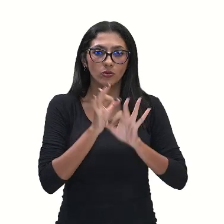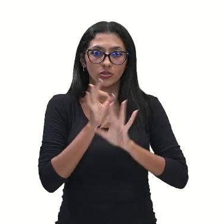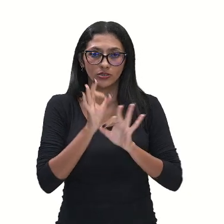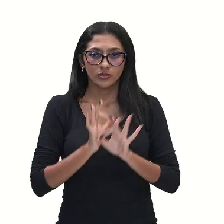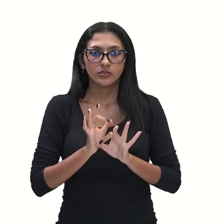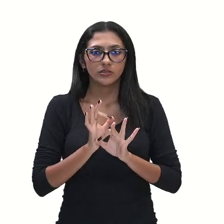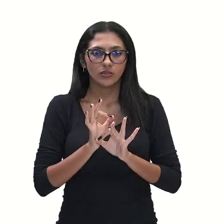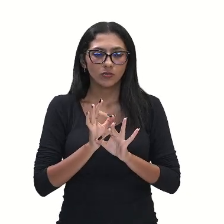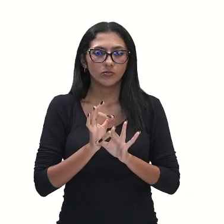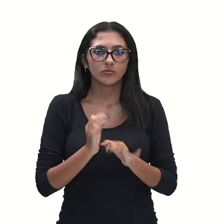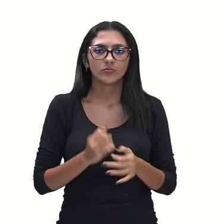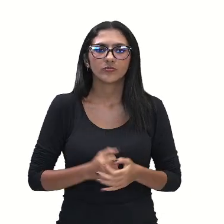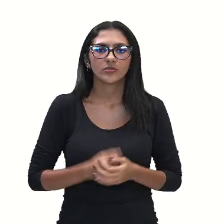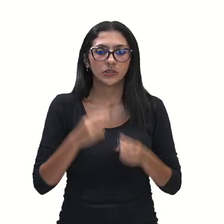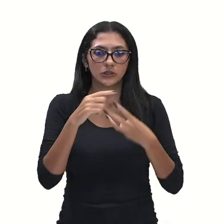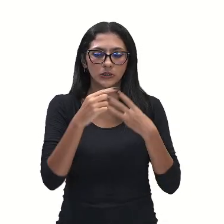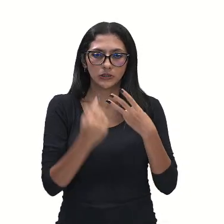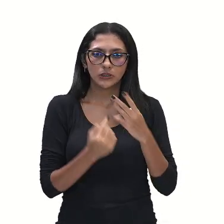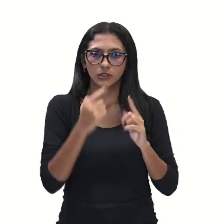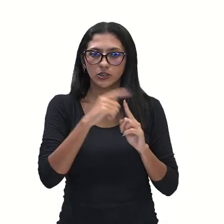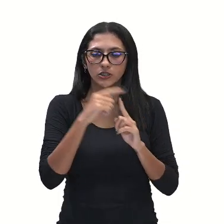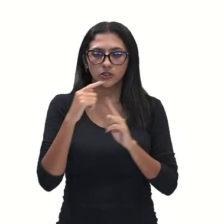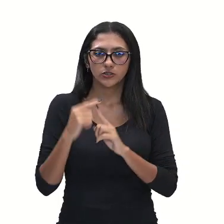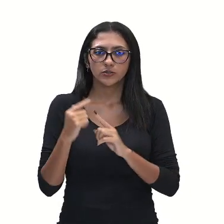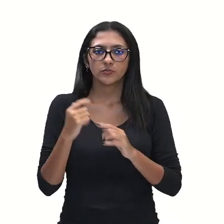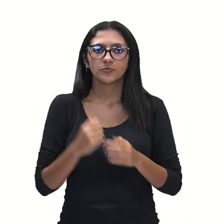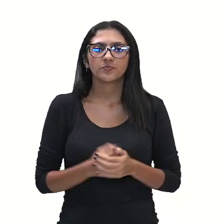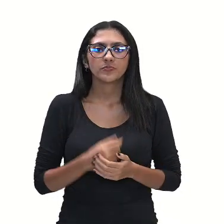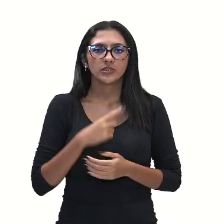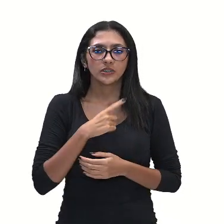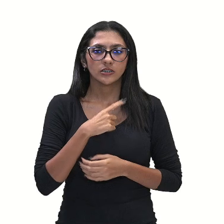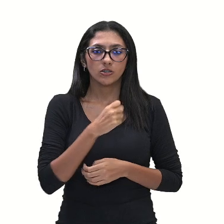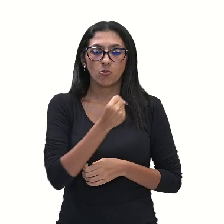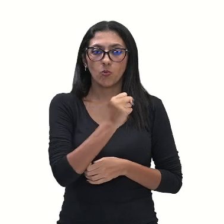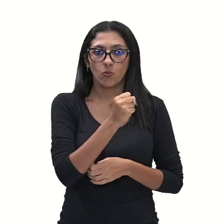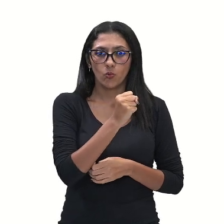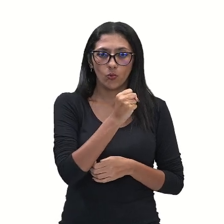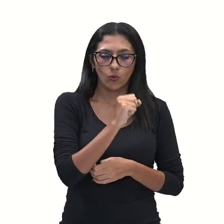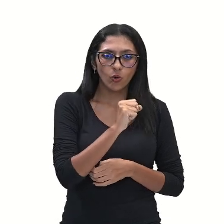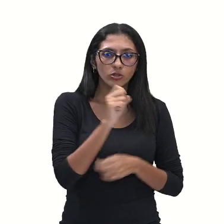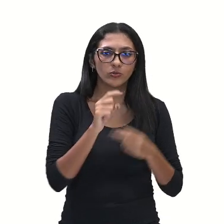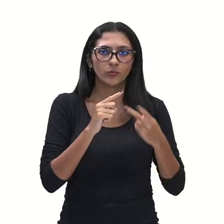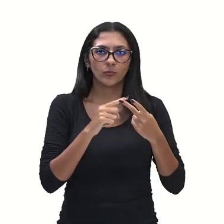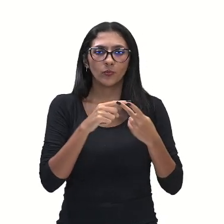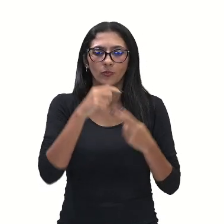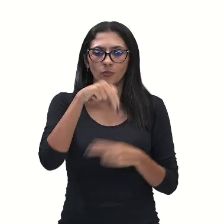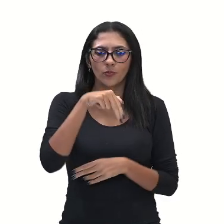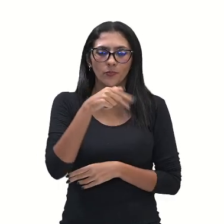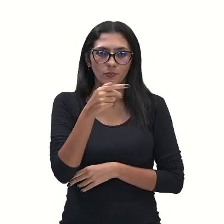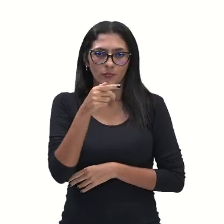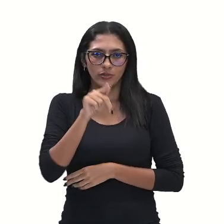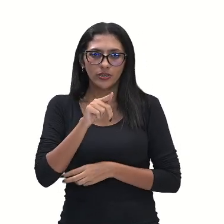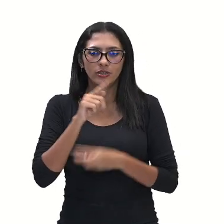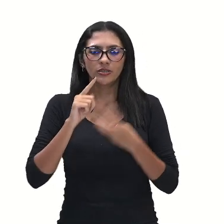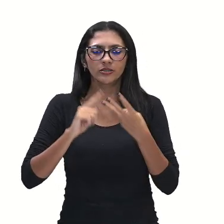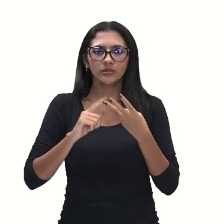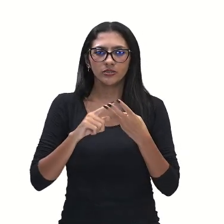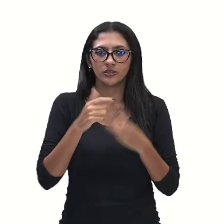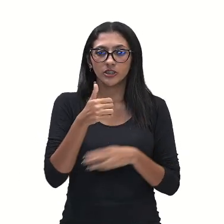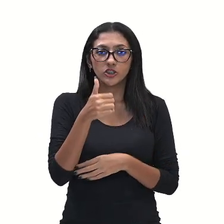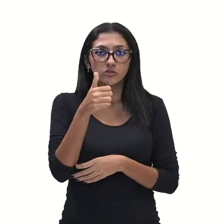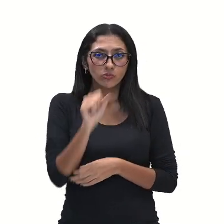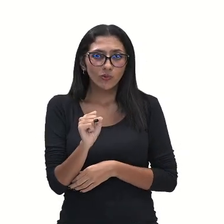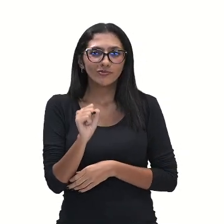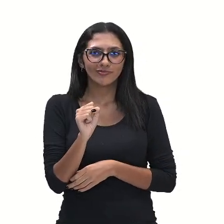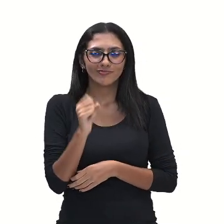três fatores. Eu tenho o fator 8, eu tenho o fator π e tenho o fator